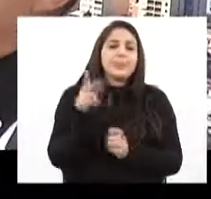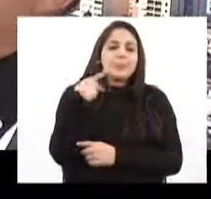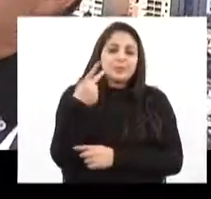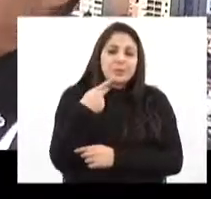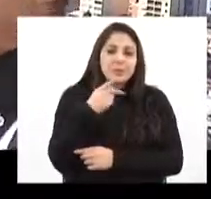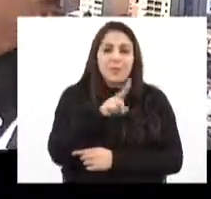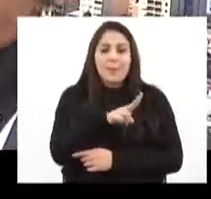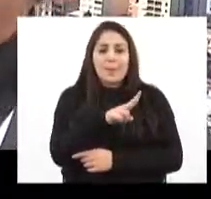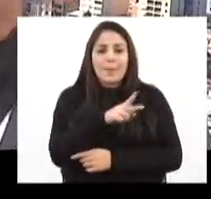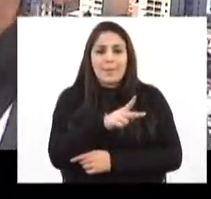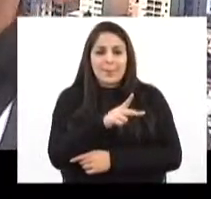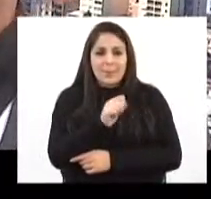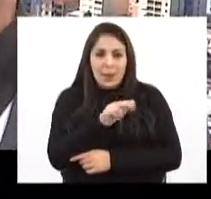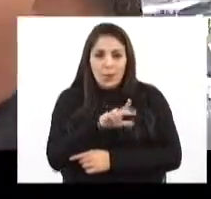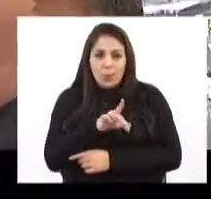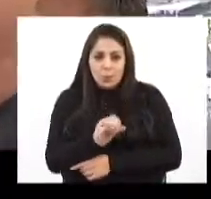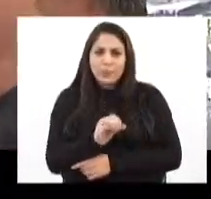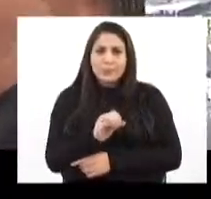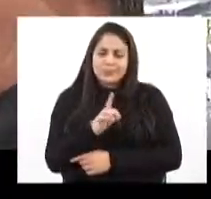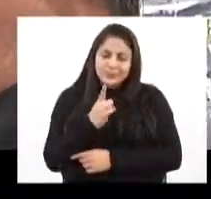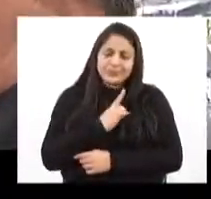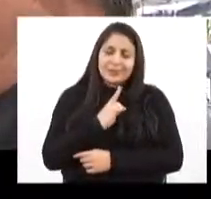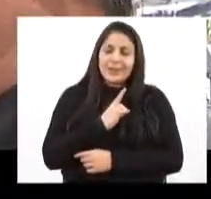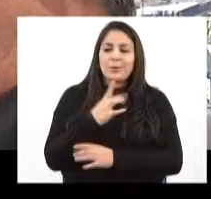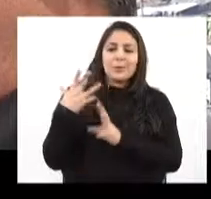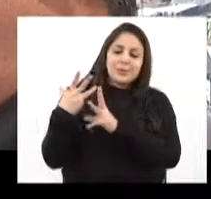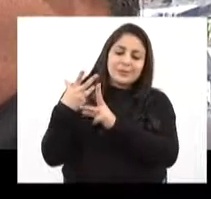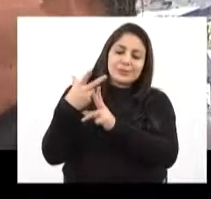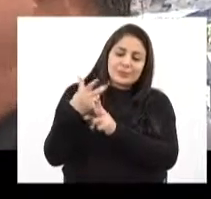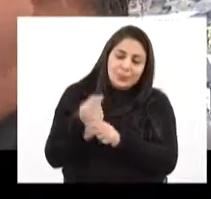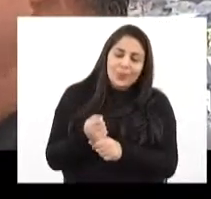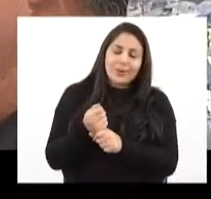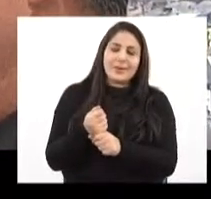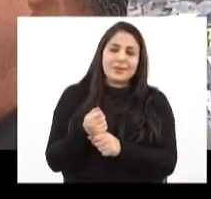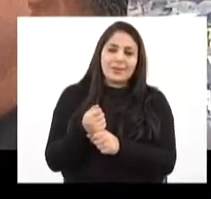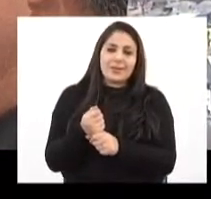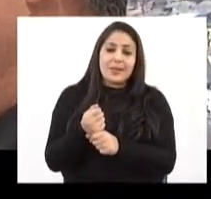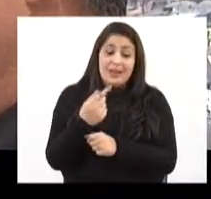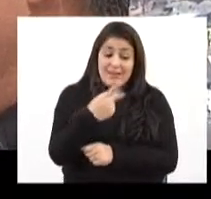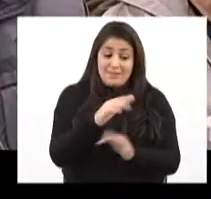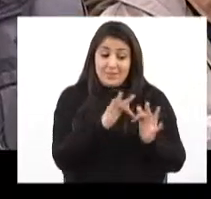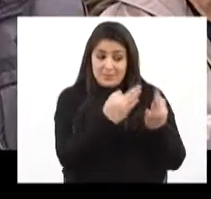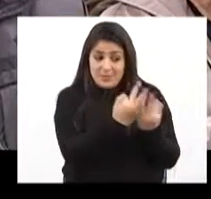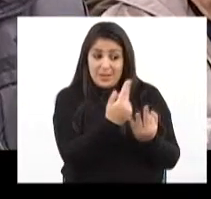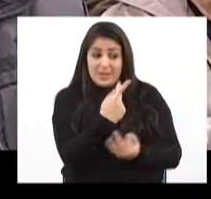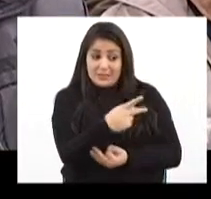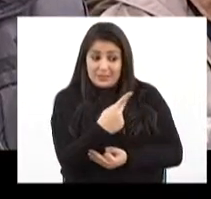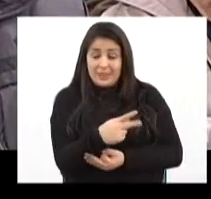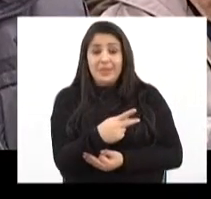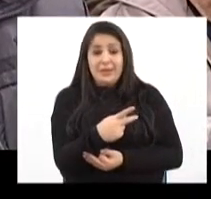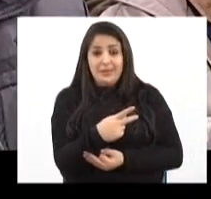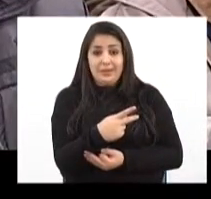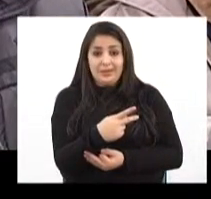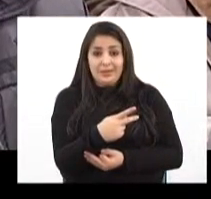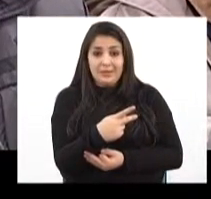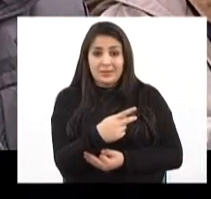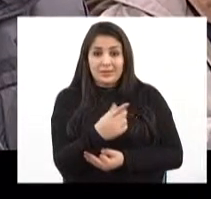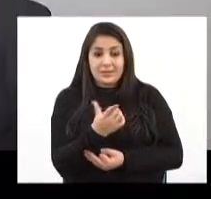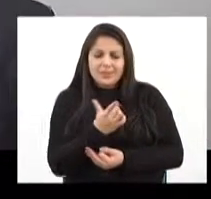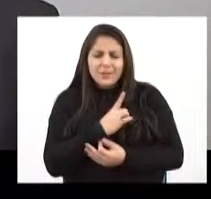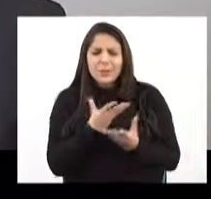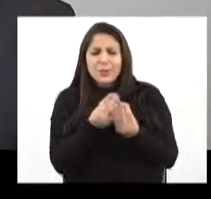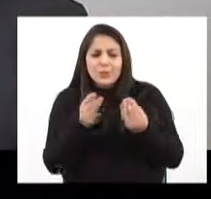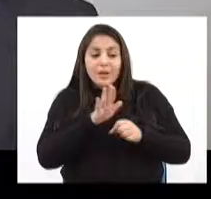de gratidão com o homenageado. A família do parlamentar foi uma das beneficiadas pelas obras de caridade da